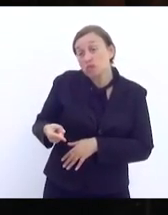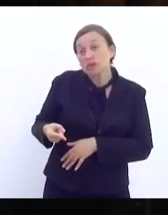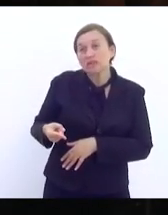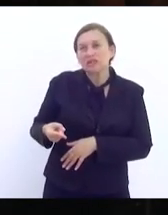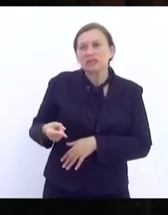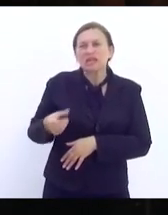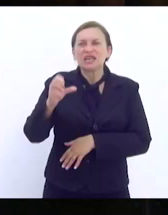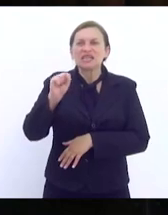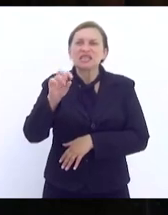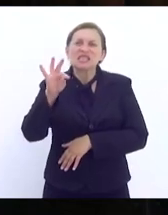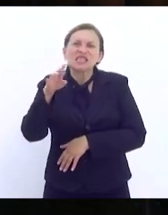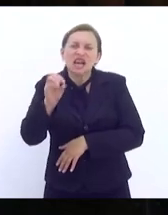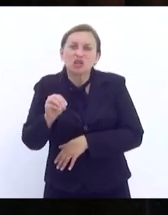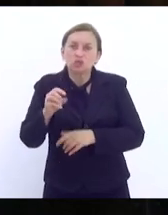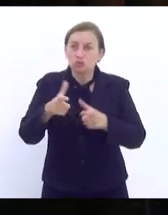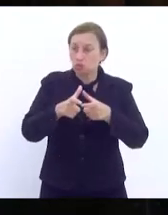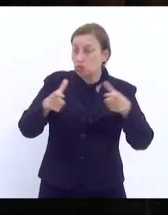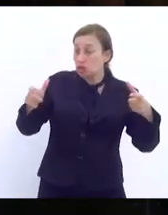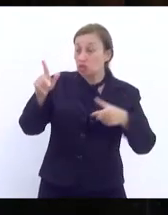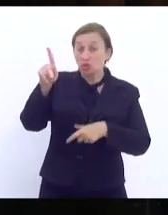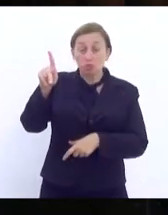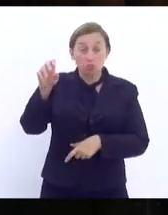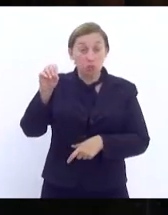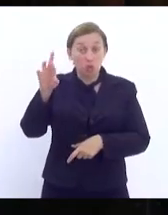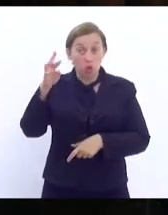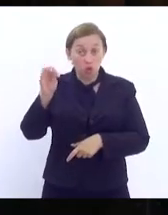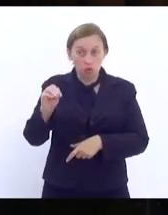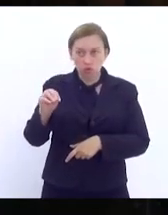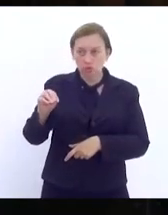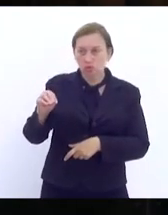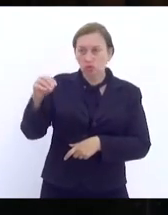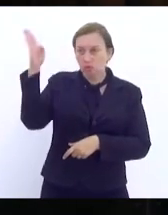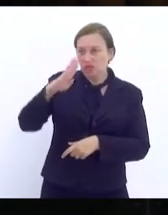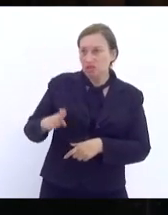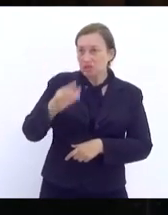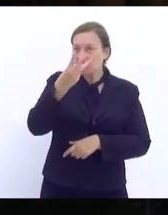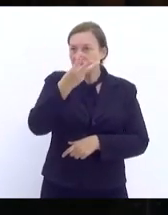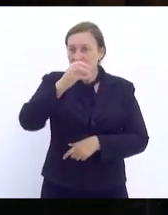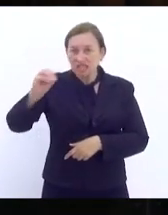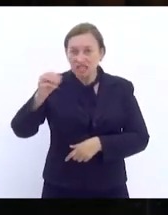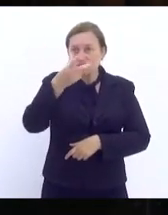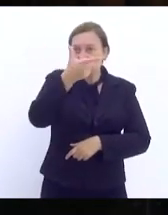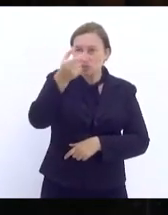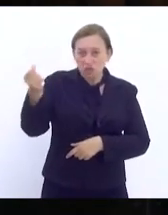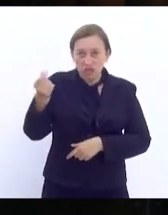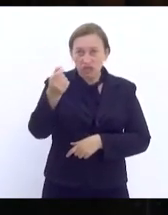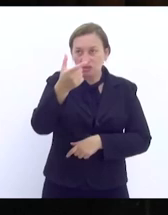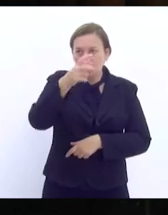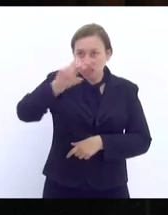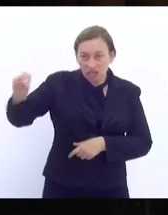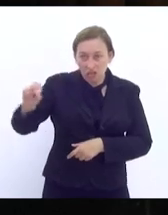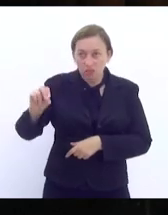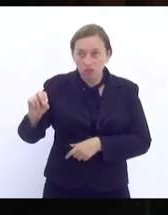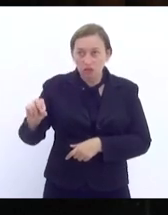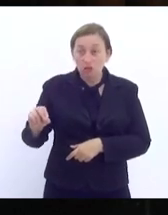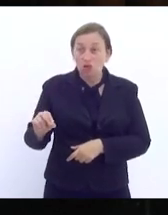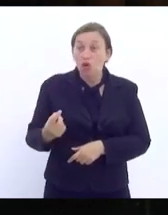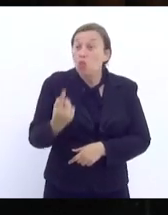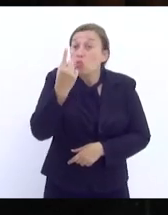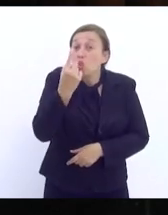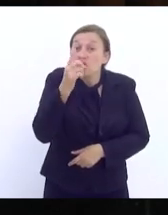mil Santos o maior porto do Brasil 300 200 500 que vale uma